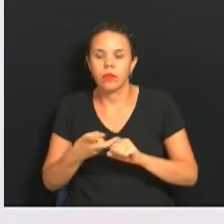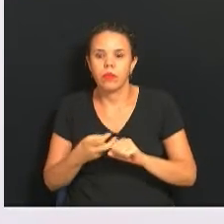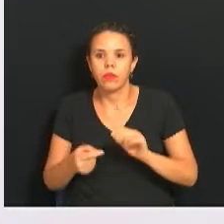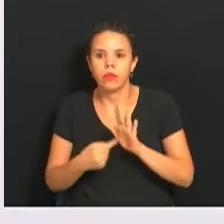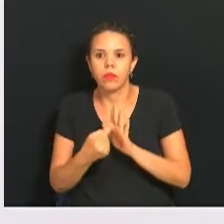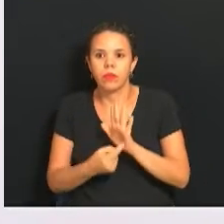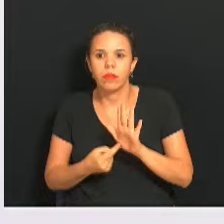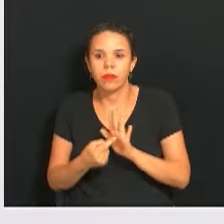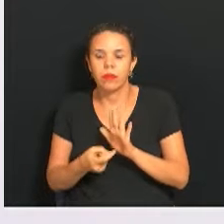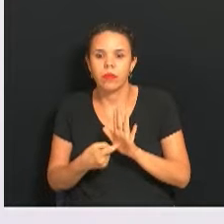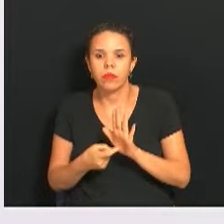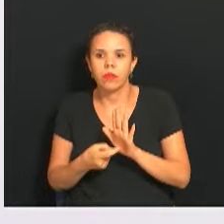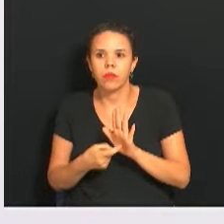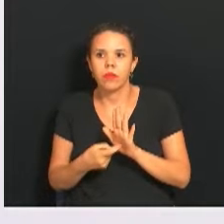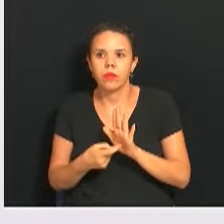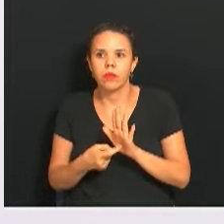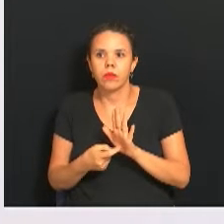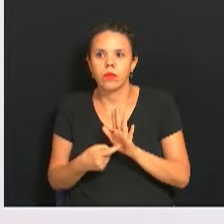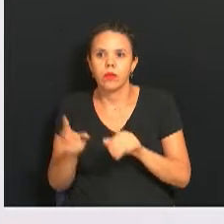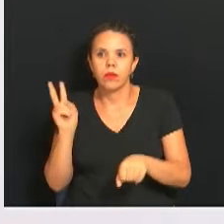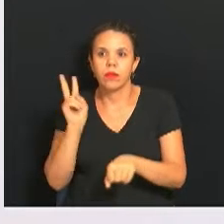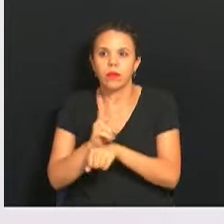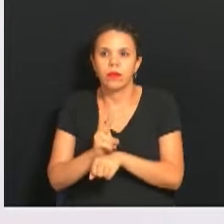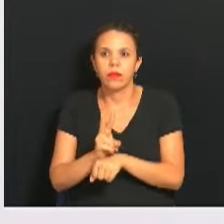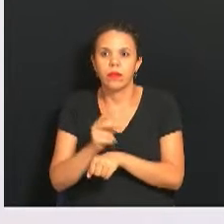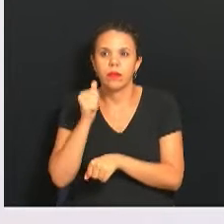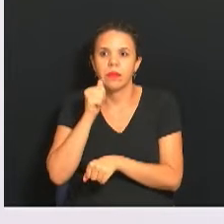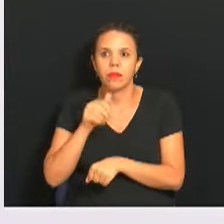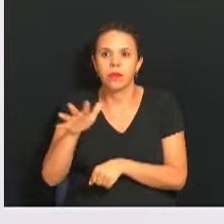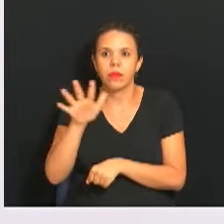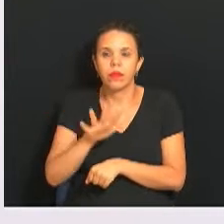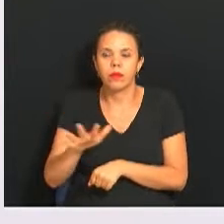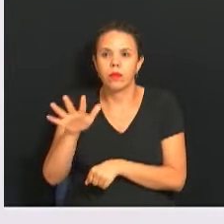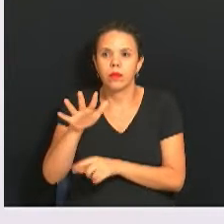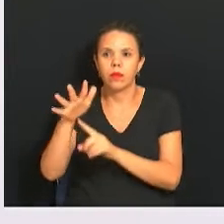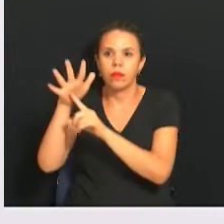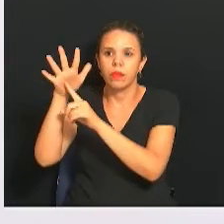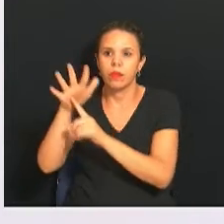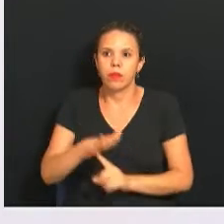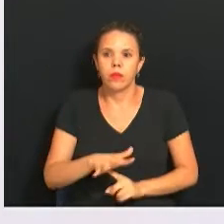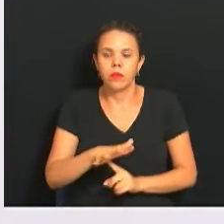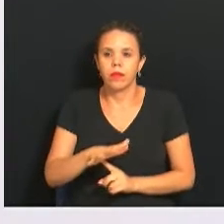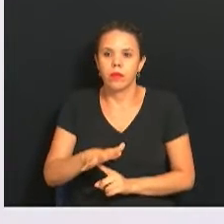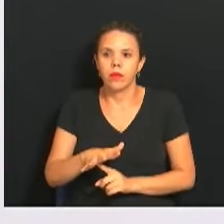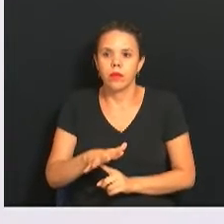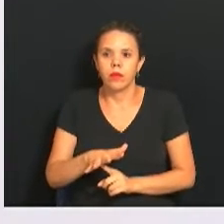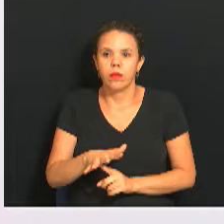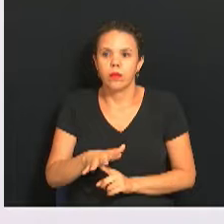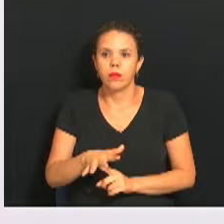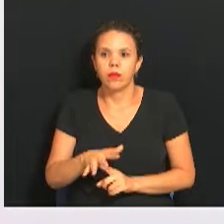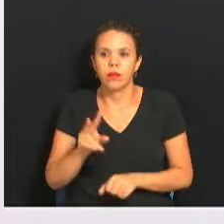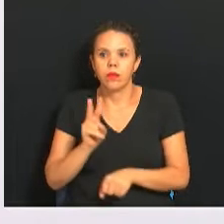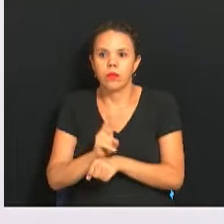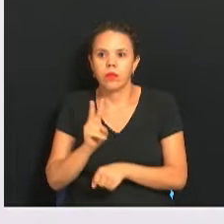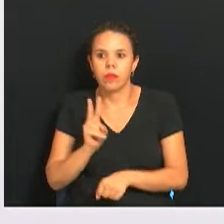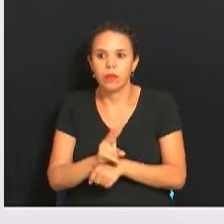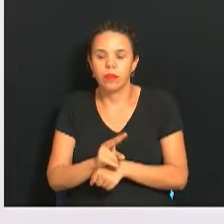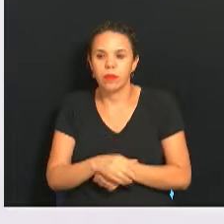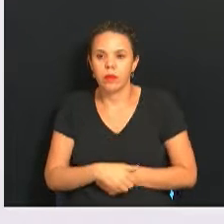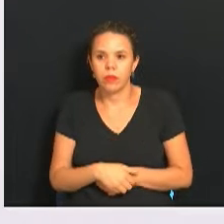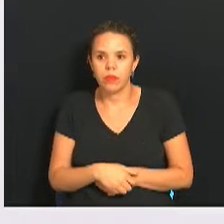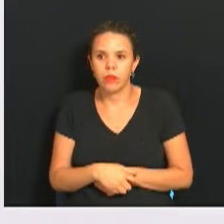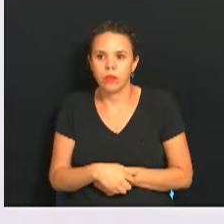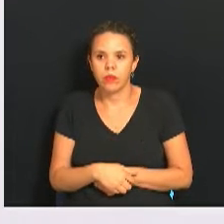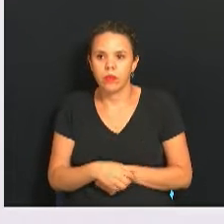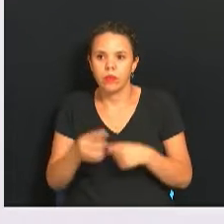pânico, ele vem proteger as mulheres vítimas e também com medidas protetivas da